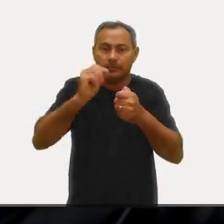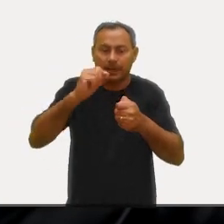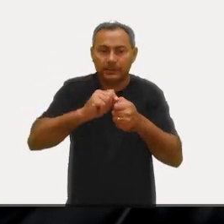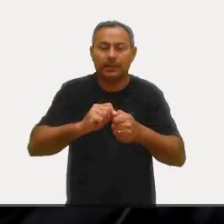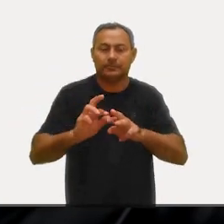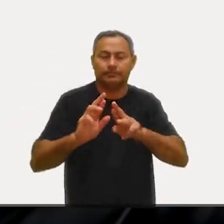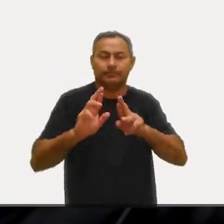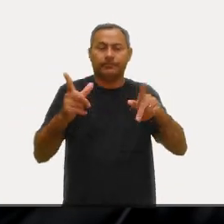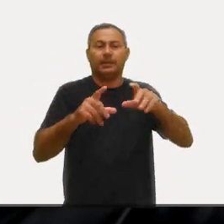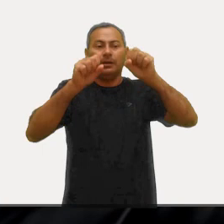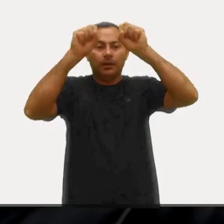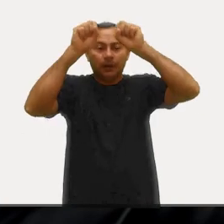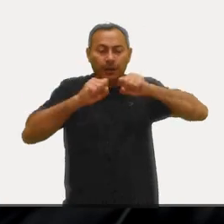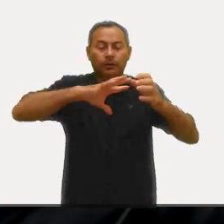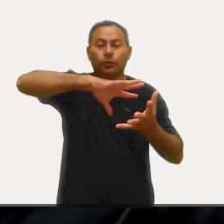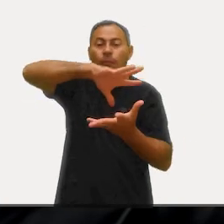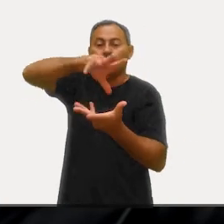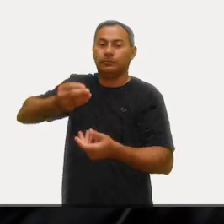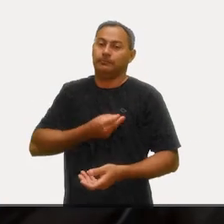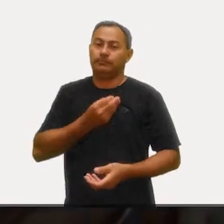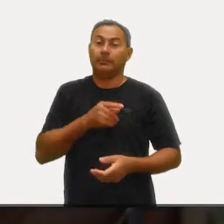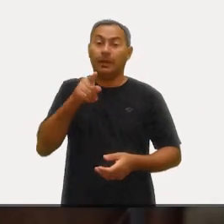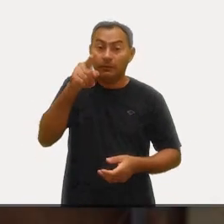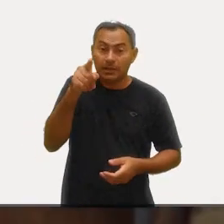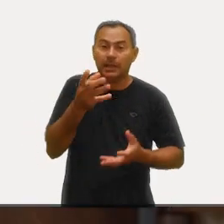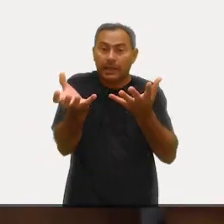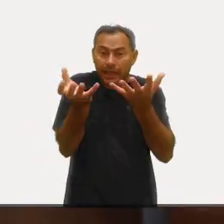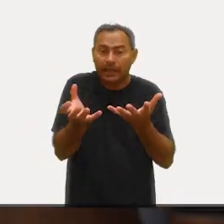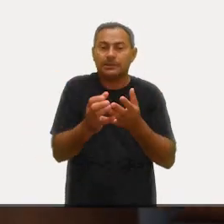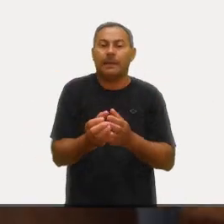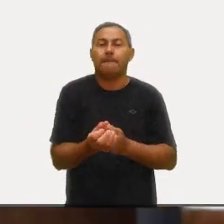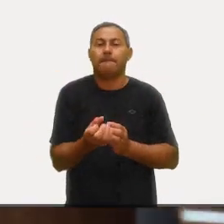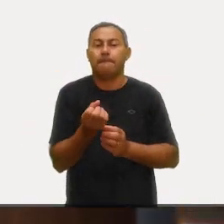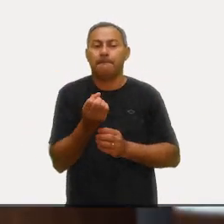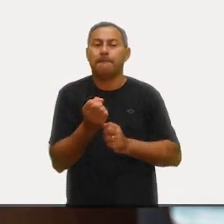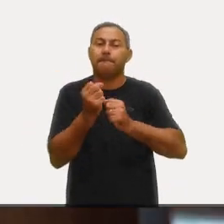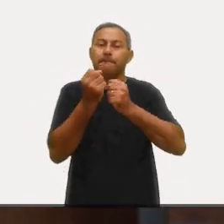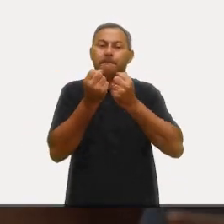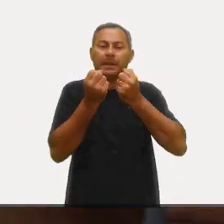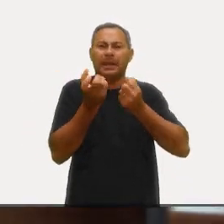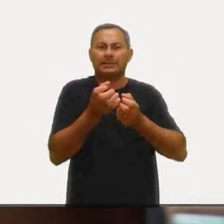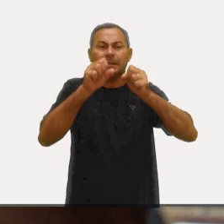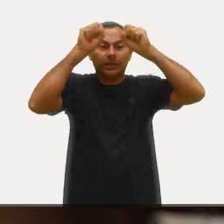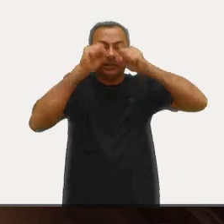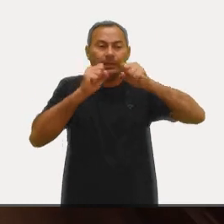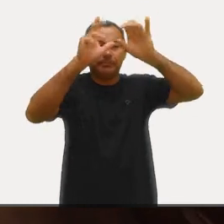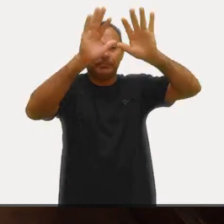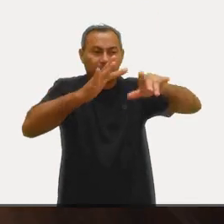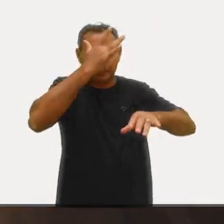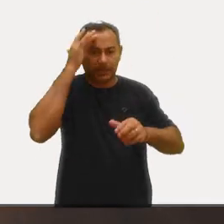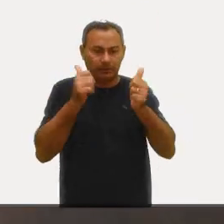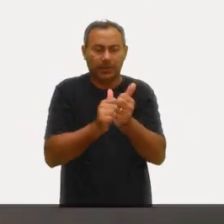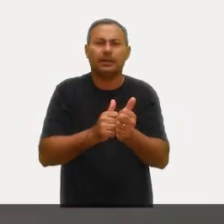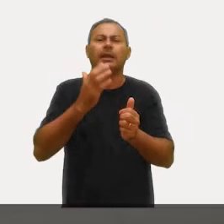quer fazer diferença no mundo em que vivemos, para você que quer ser bênçãos para pessoas que estão à sua